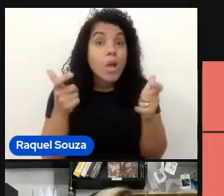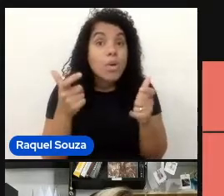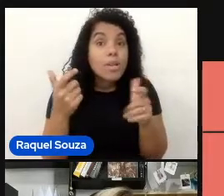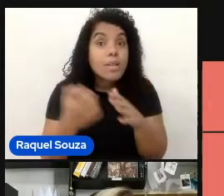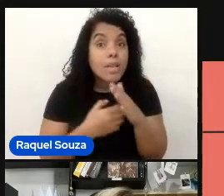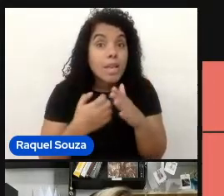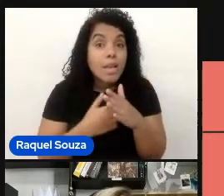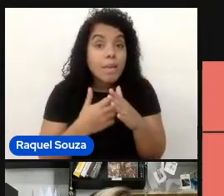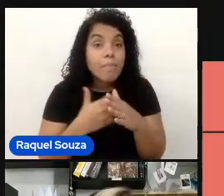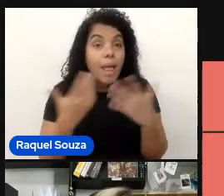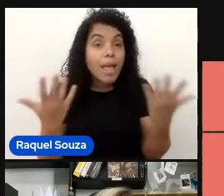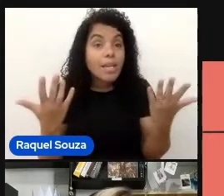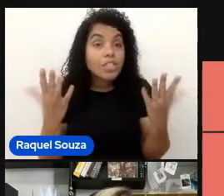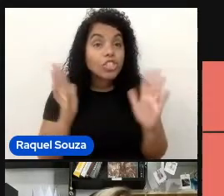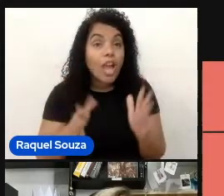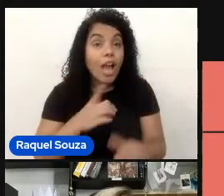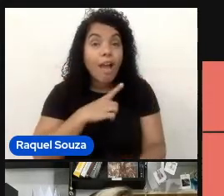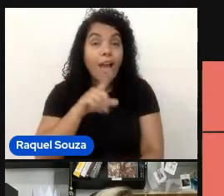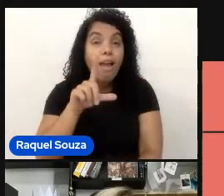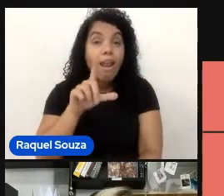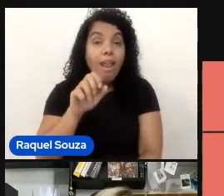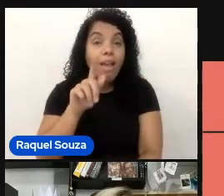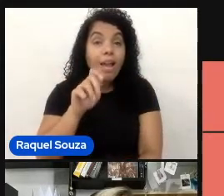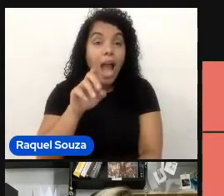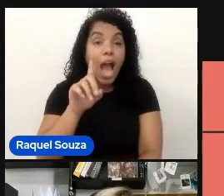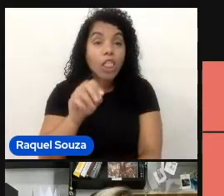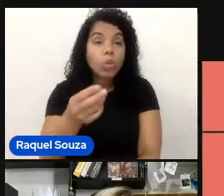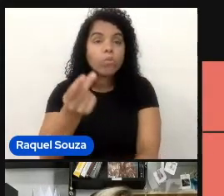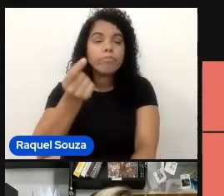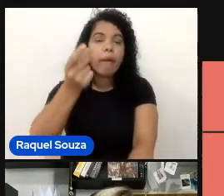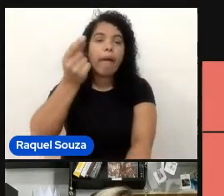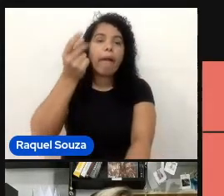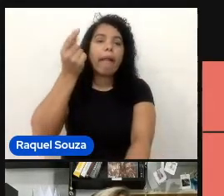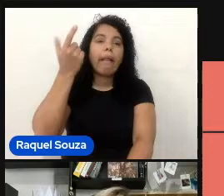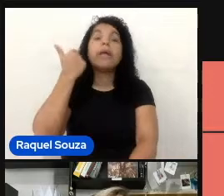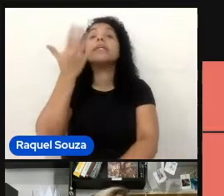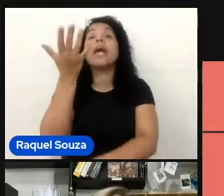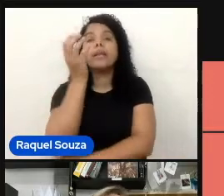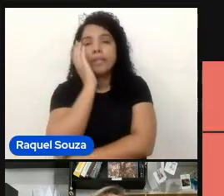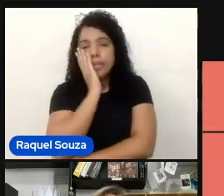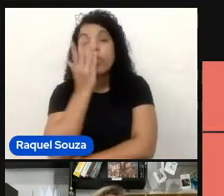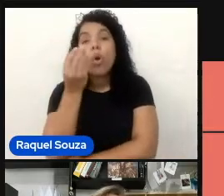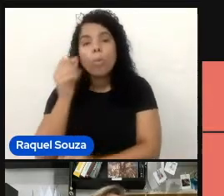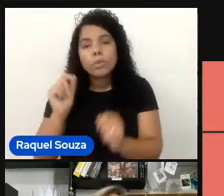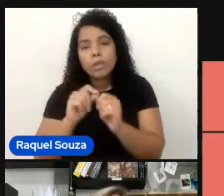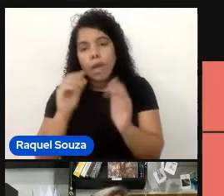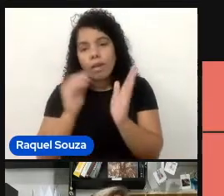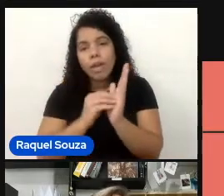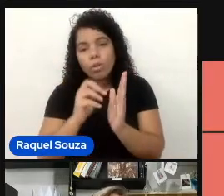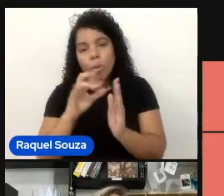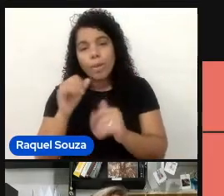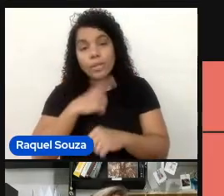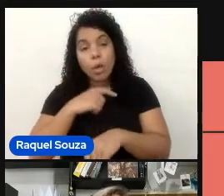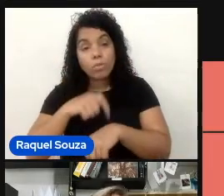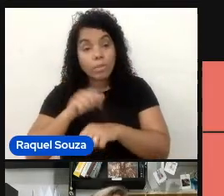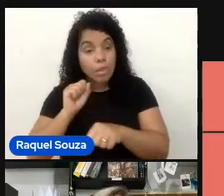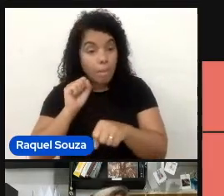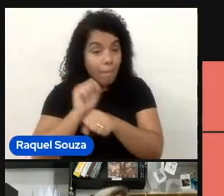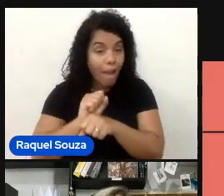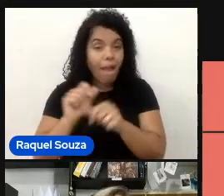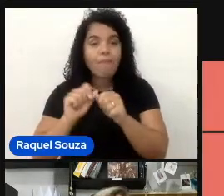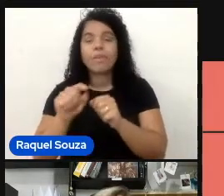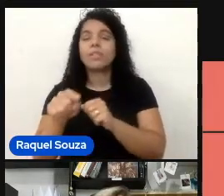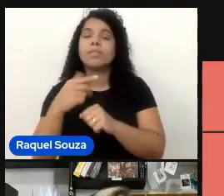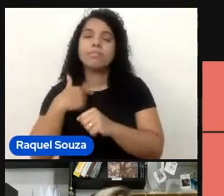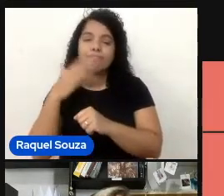legadão lá. E como que você vai colocar um legadão dentro de uma automação? Você não tem o tempo de parar realmente e fazer isso. Então, você tem que entender qual